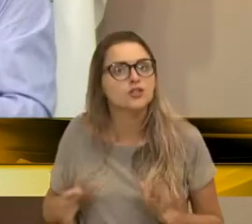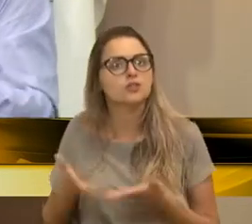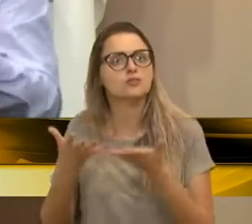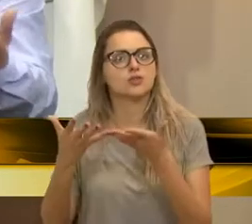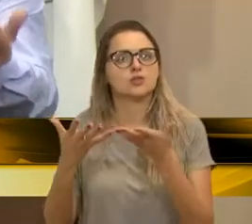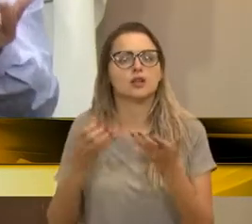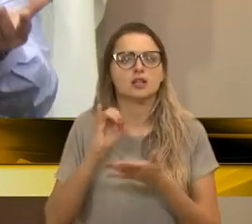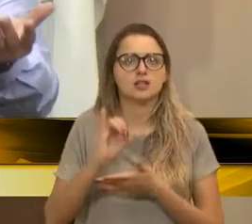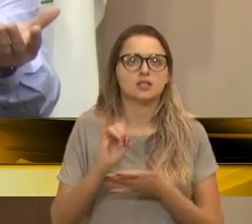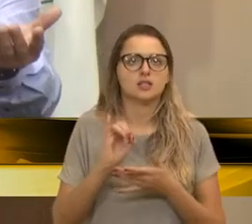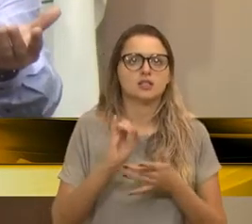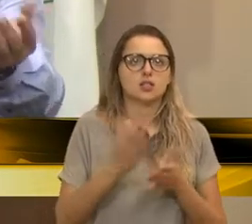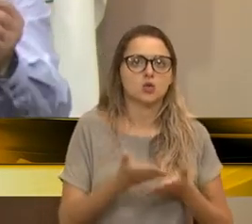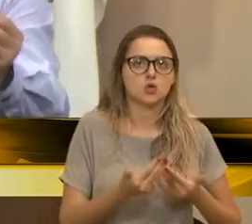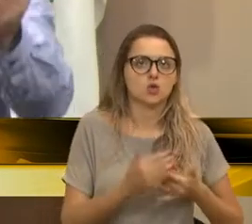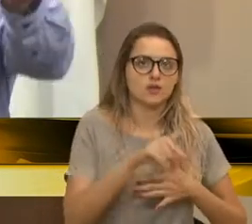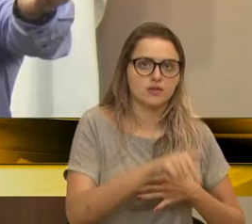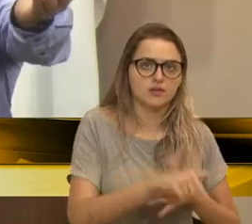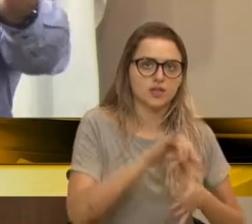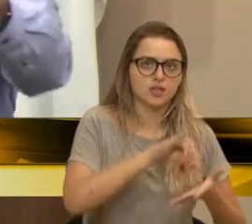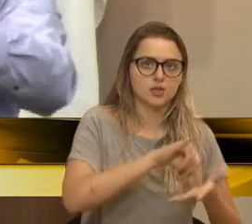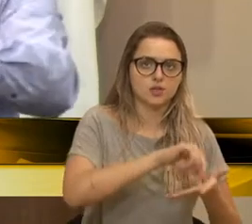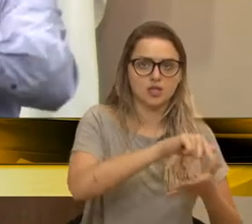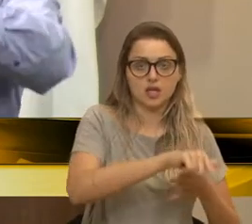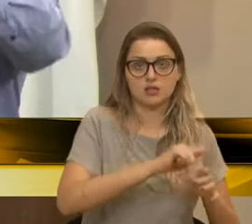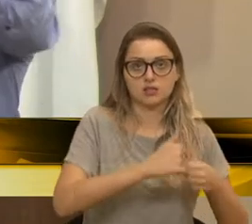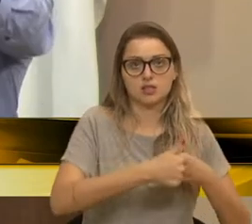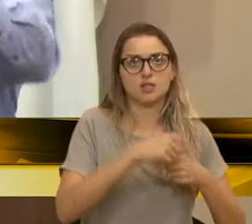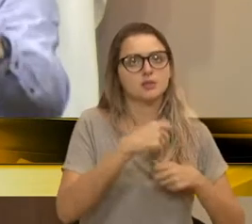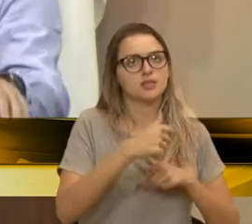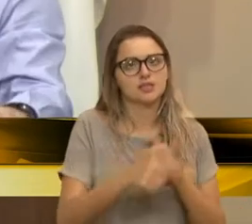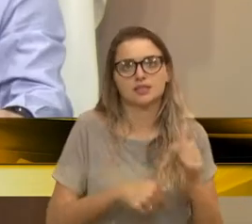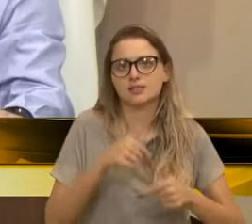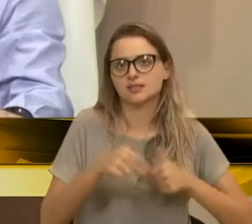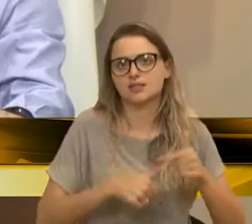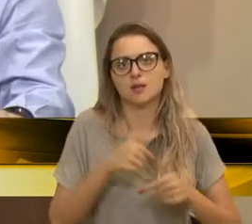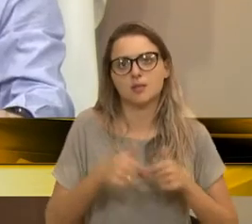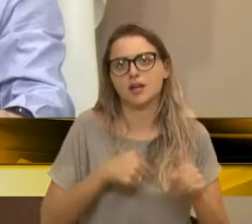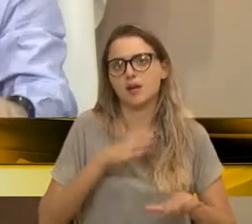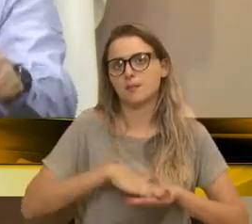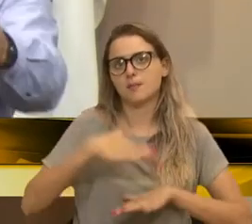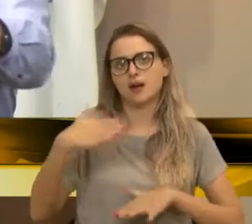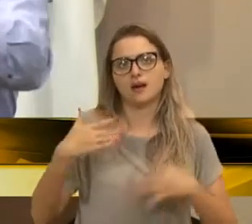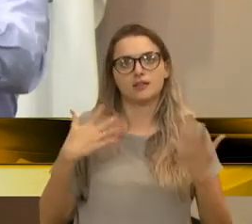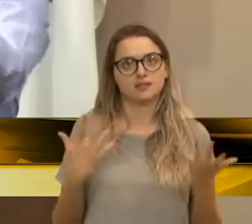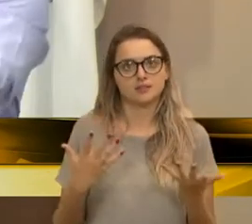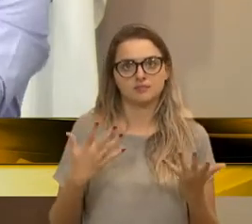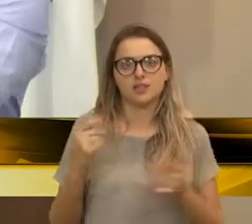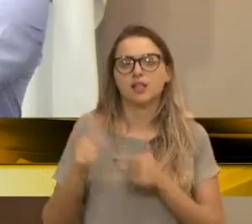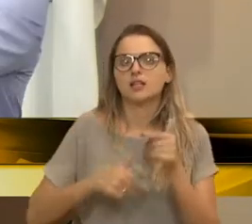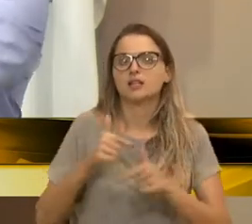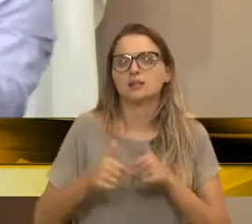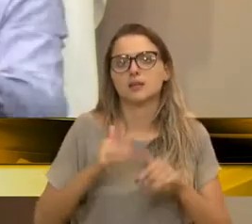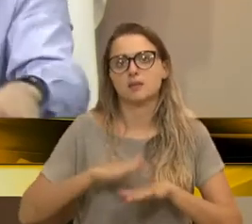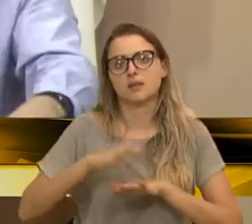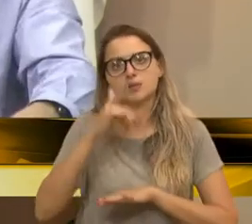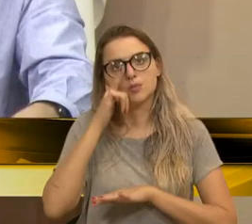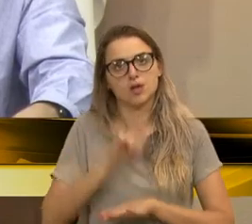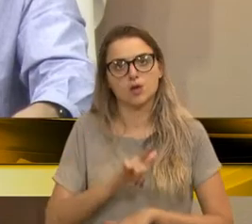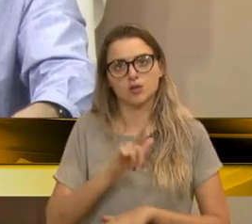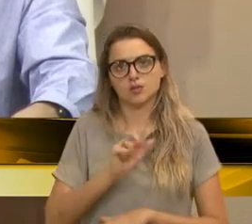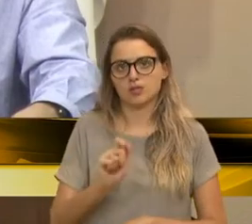quando o jovem se insere ali na frente vai ter que trabalhar mais? Muito mais para poder buscar o mínimo